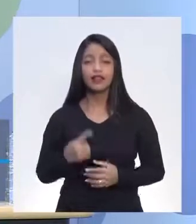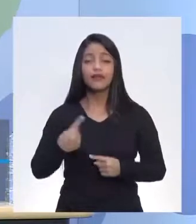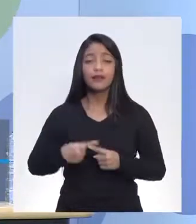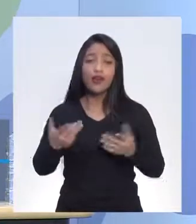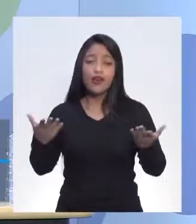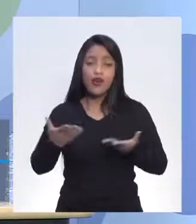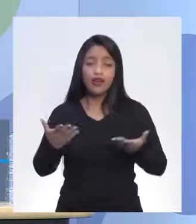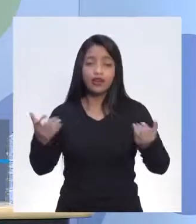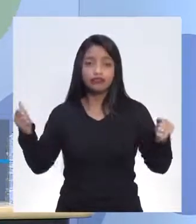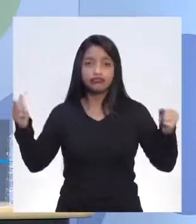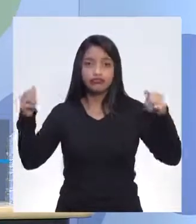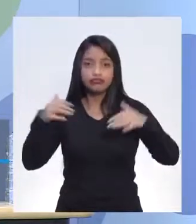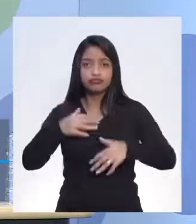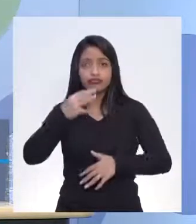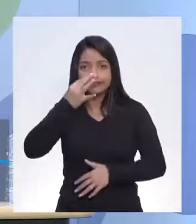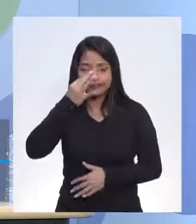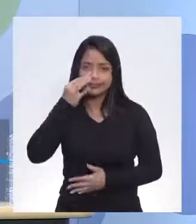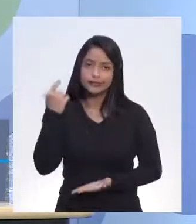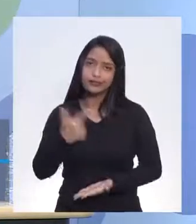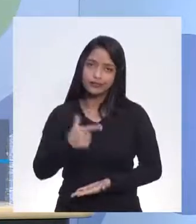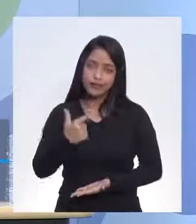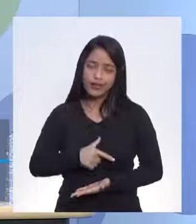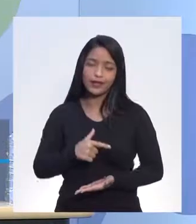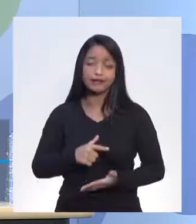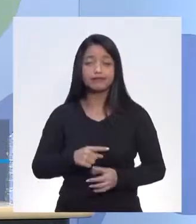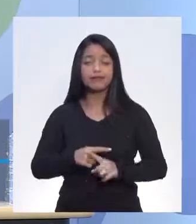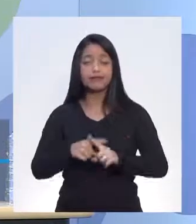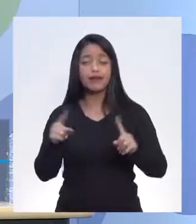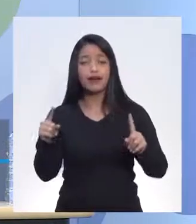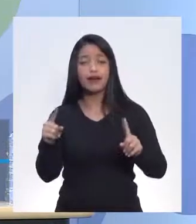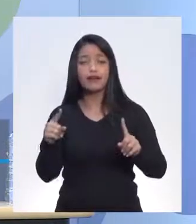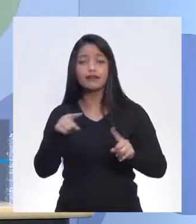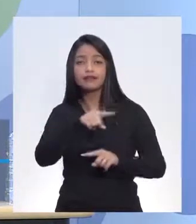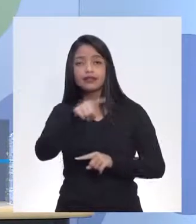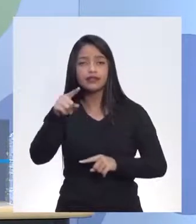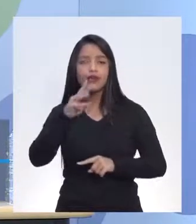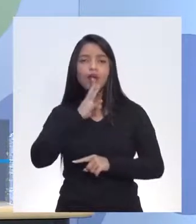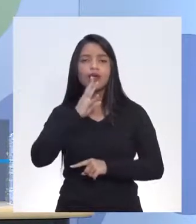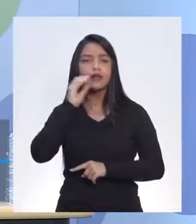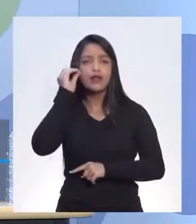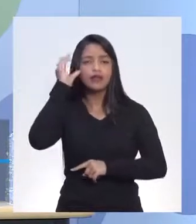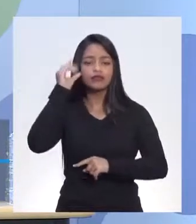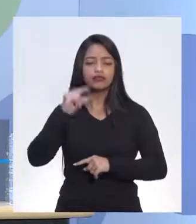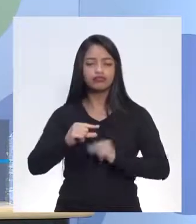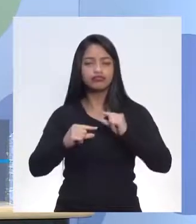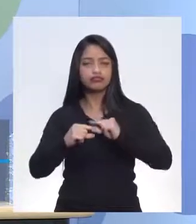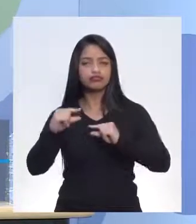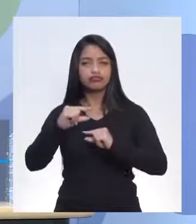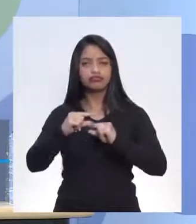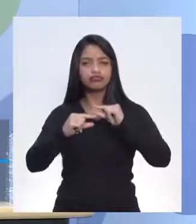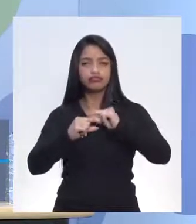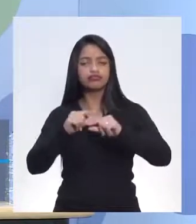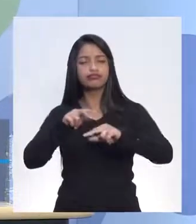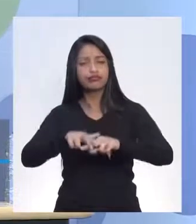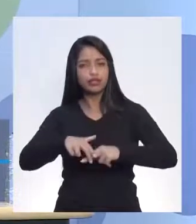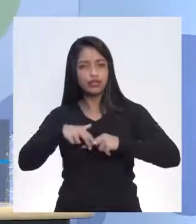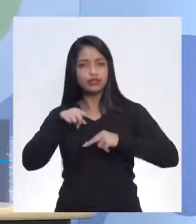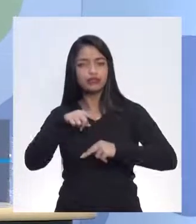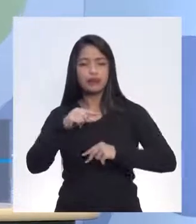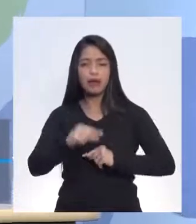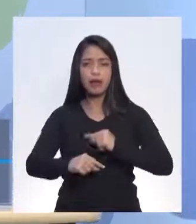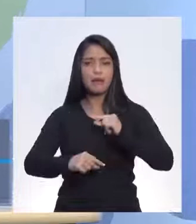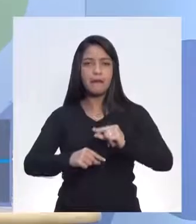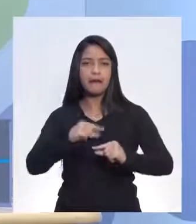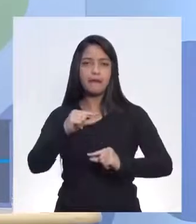estamos presentes, né, Osmar? Mas essa questão aí da construção do conhecimento. Então, por isso que nós fazemos passo a passo, como se fosse